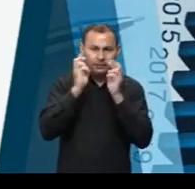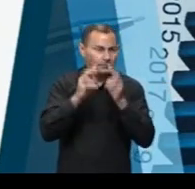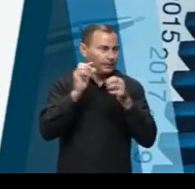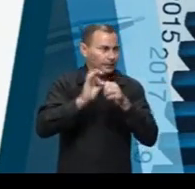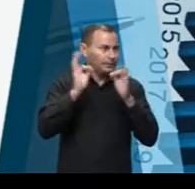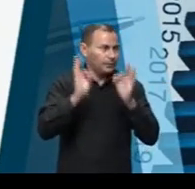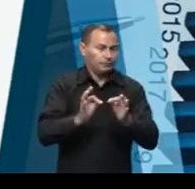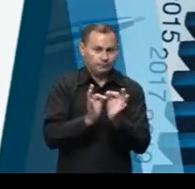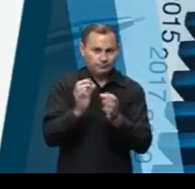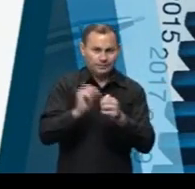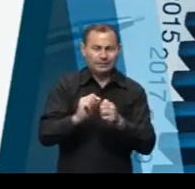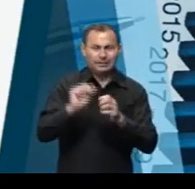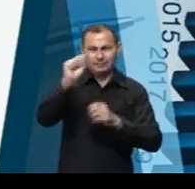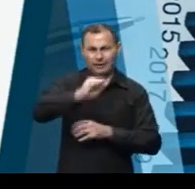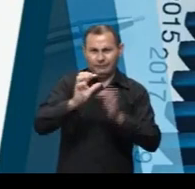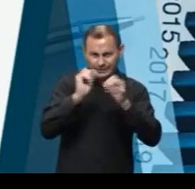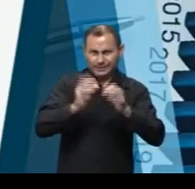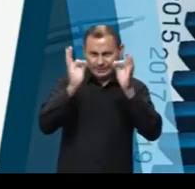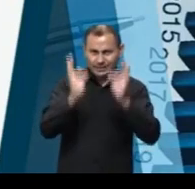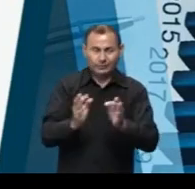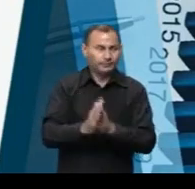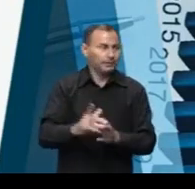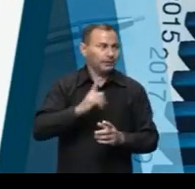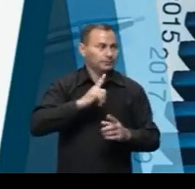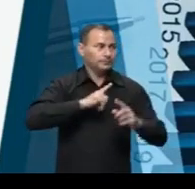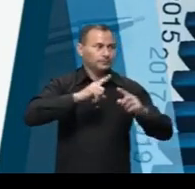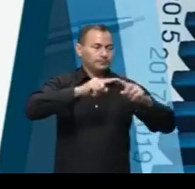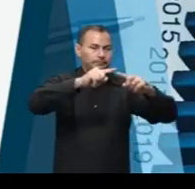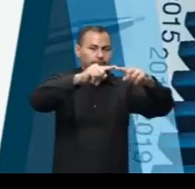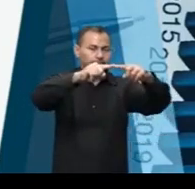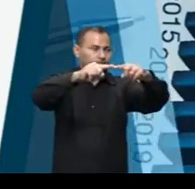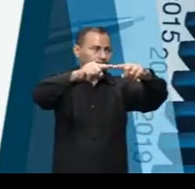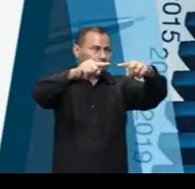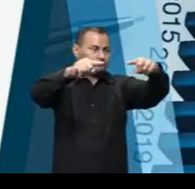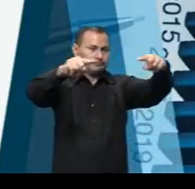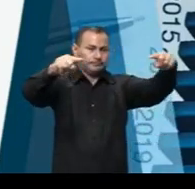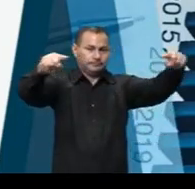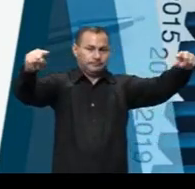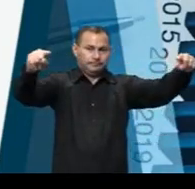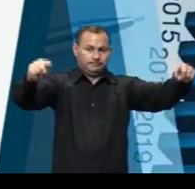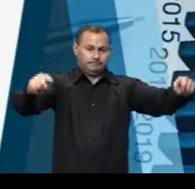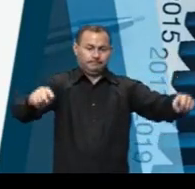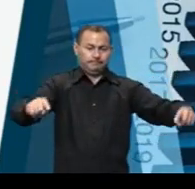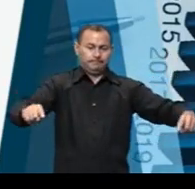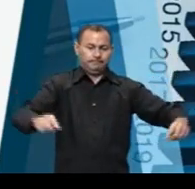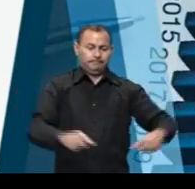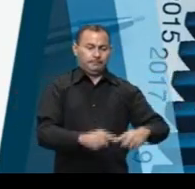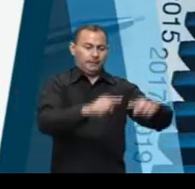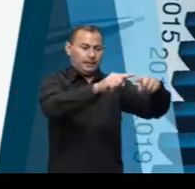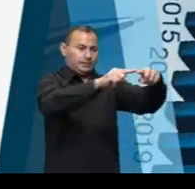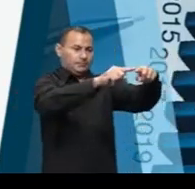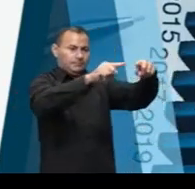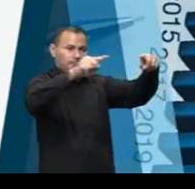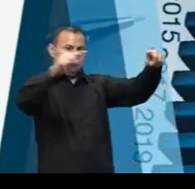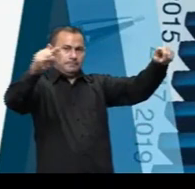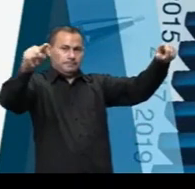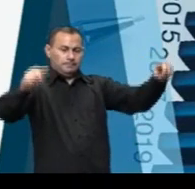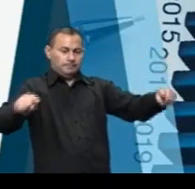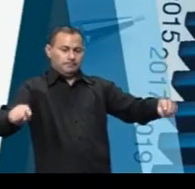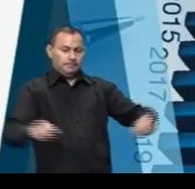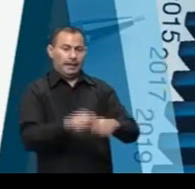direito? Limpar aqui. Então você tem um terreno e esse terreno foi subdividido dessa